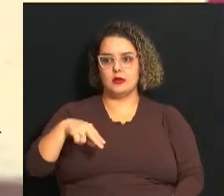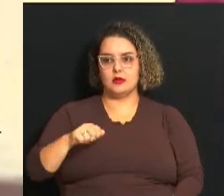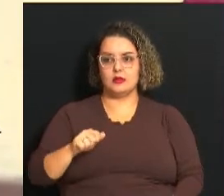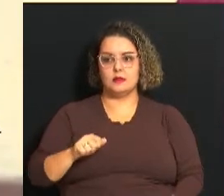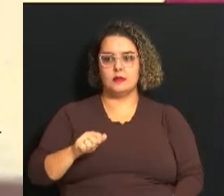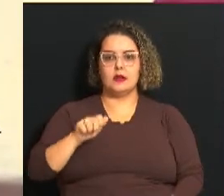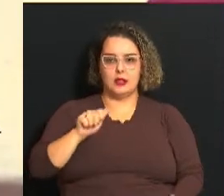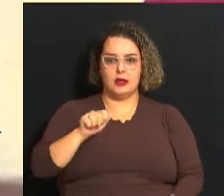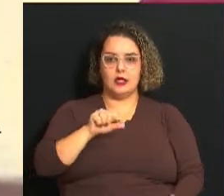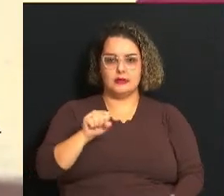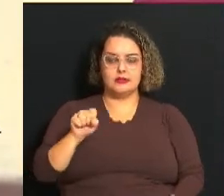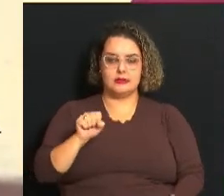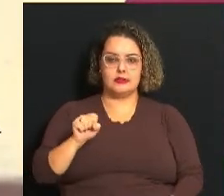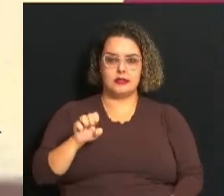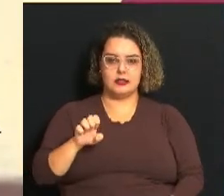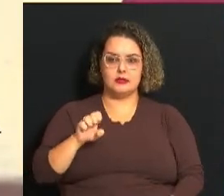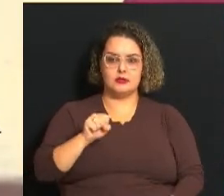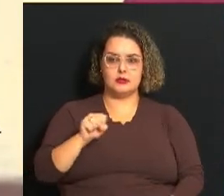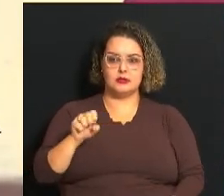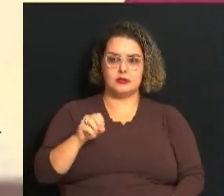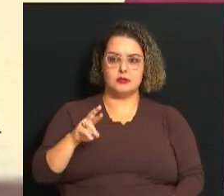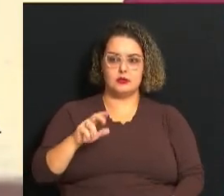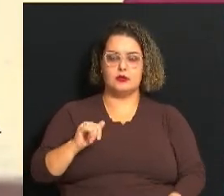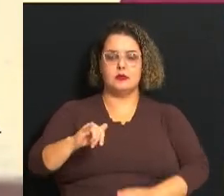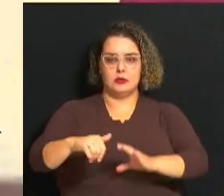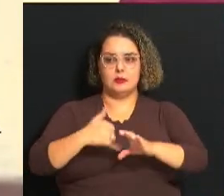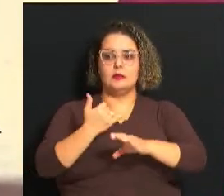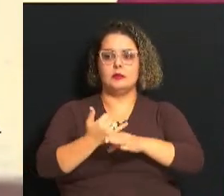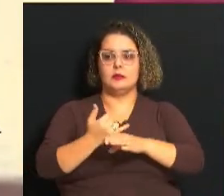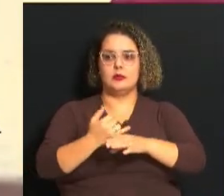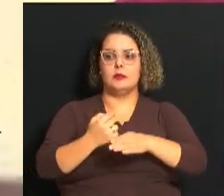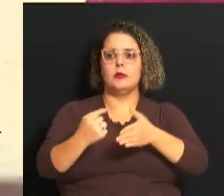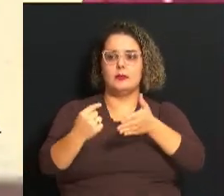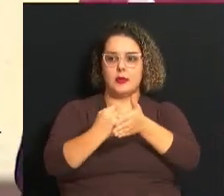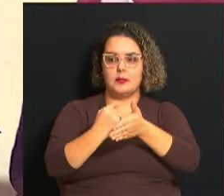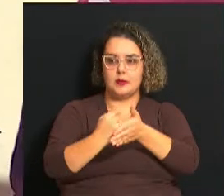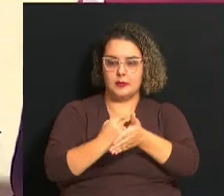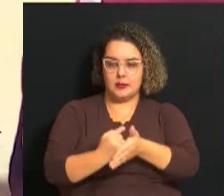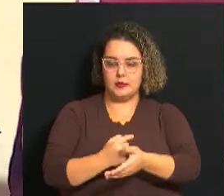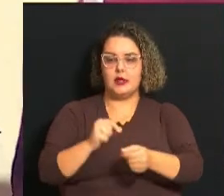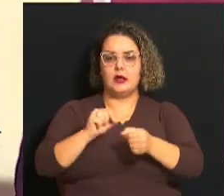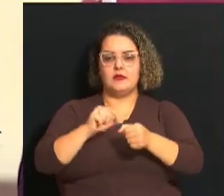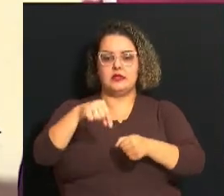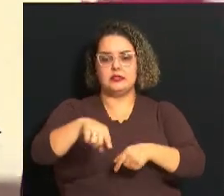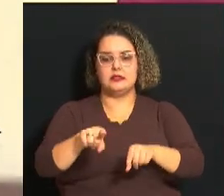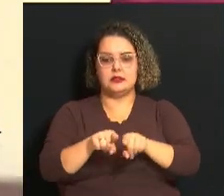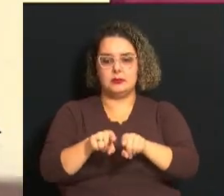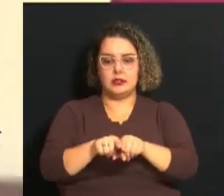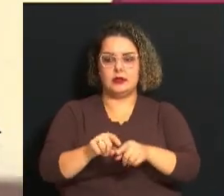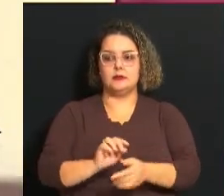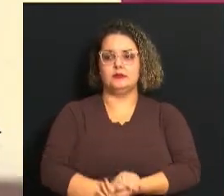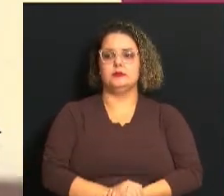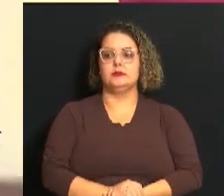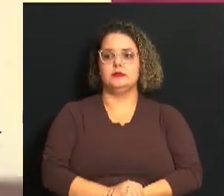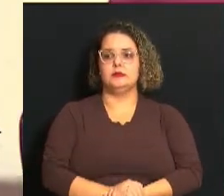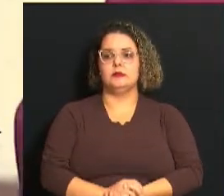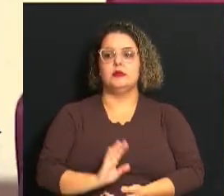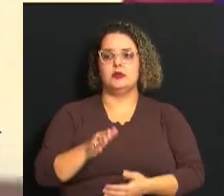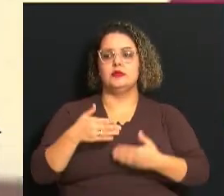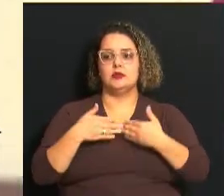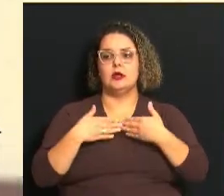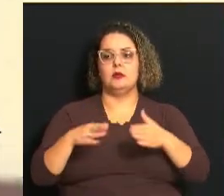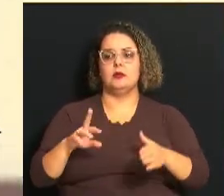assessora que está acompanhando aí pelo YouTube se tiver alguma questão para a gente poder fazer aqui também e aí a gente abre para o